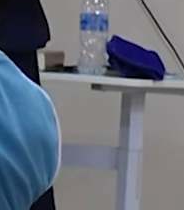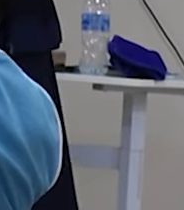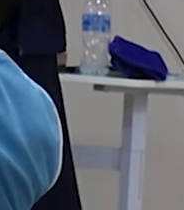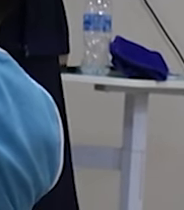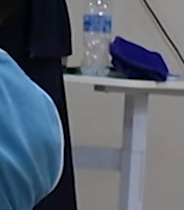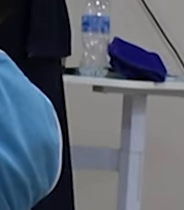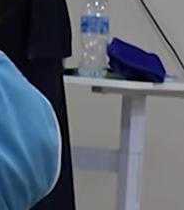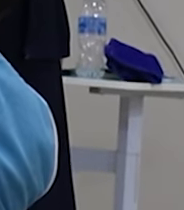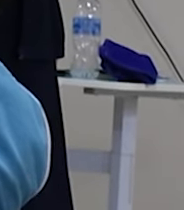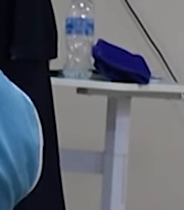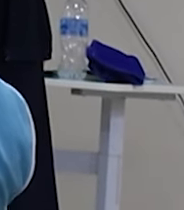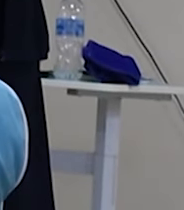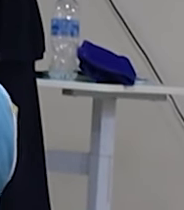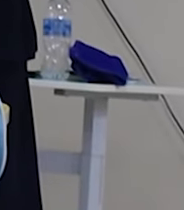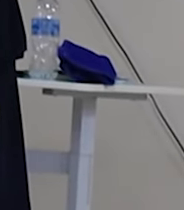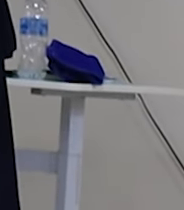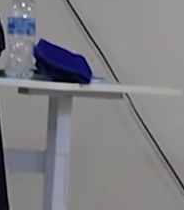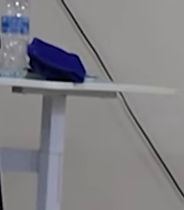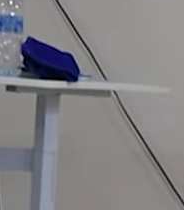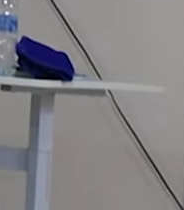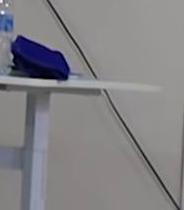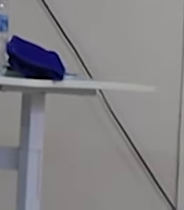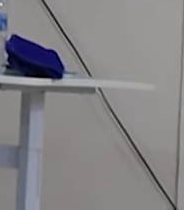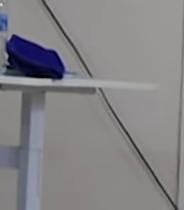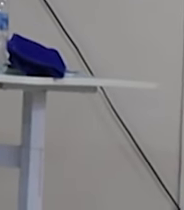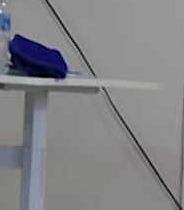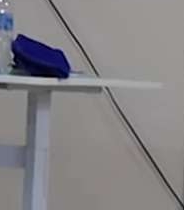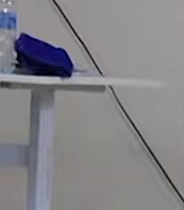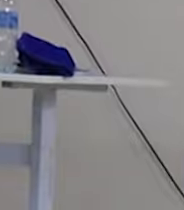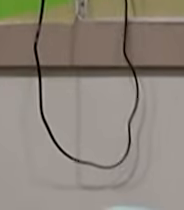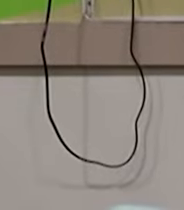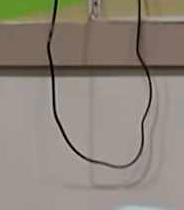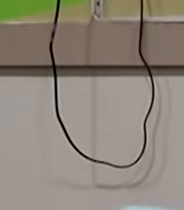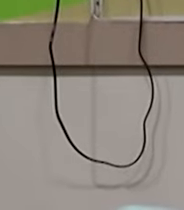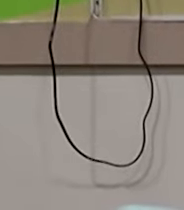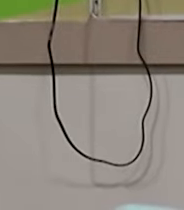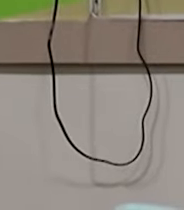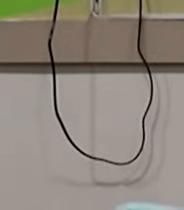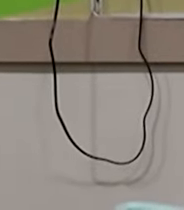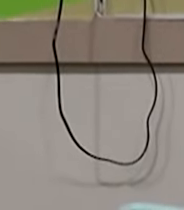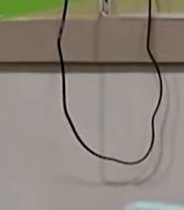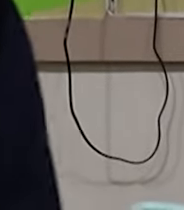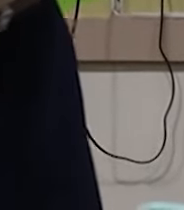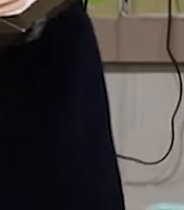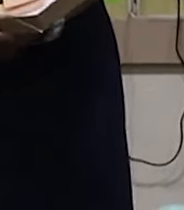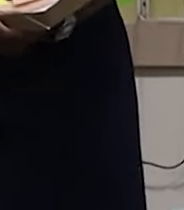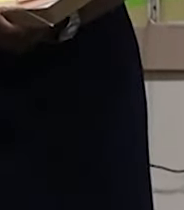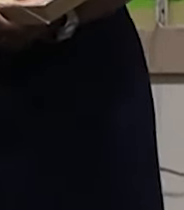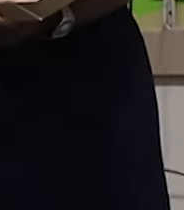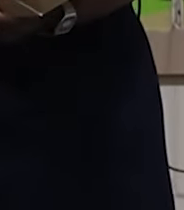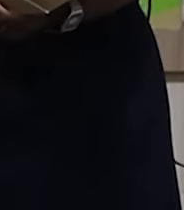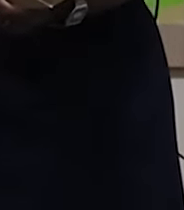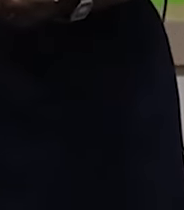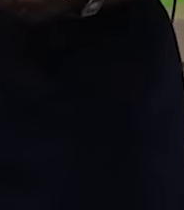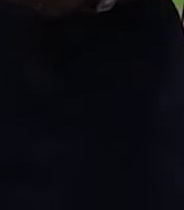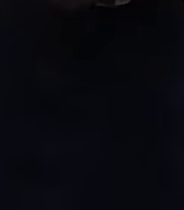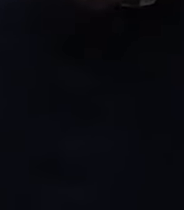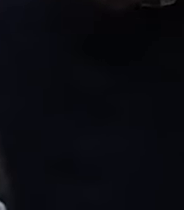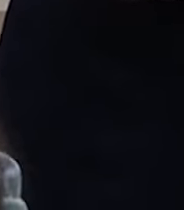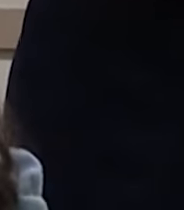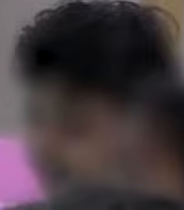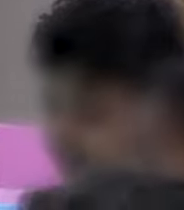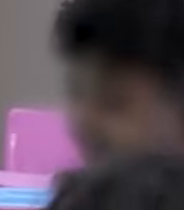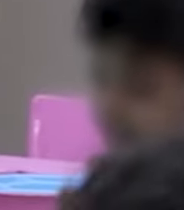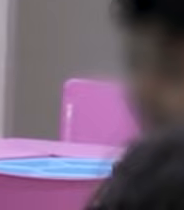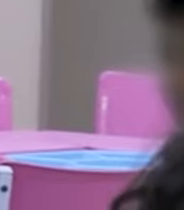são excelentes professoras, né? Educadoras. E elas passam um ensinamento muito bom, né? Bíblico para os nossos filhos, né?